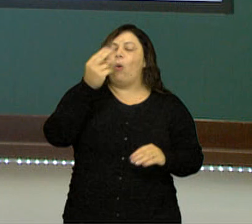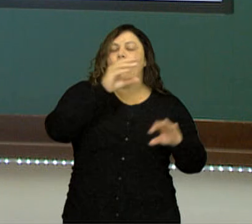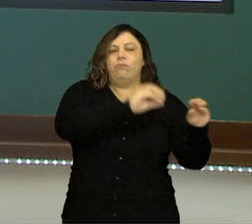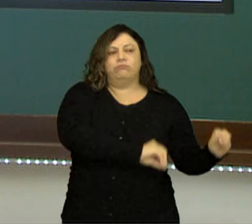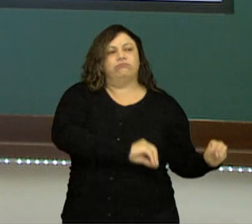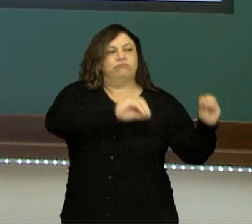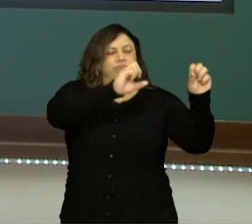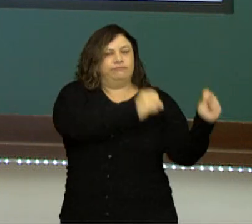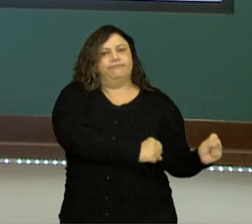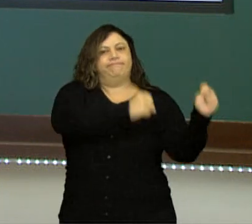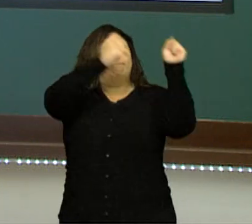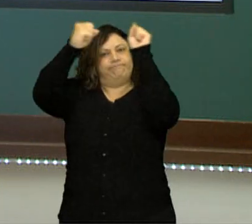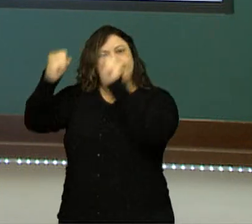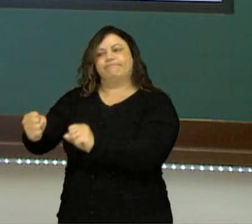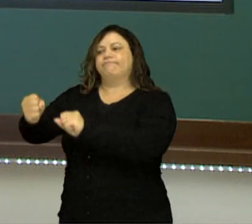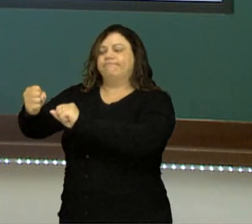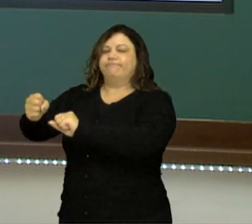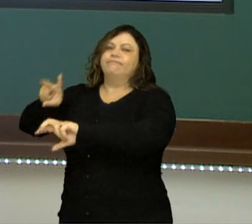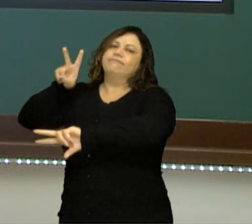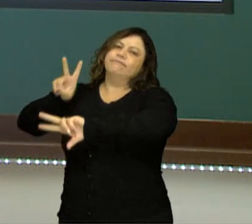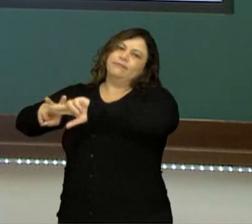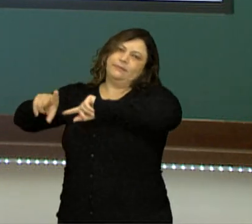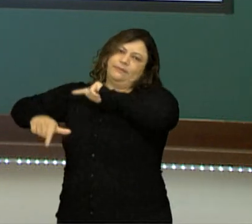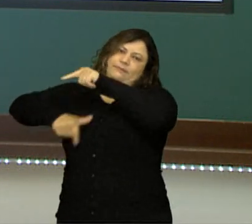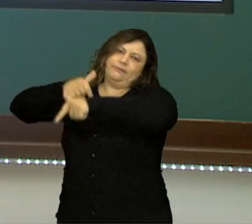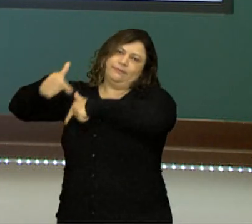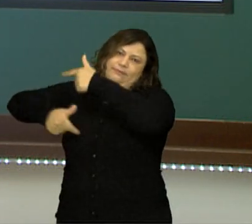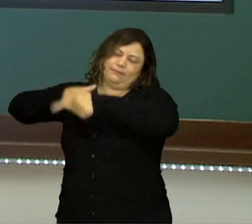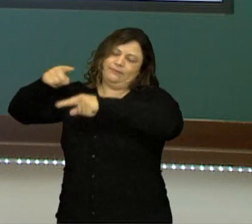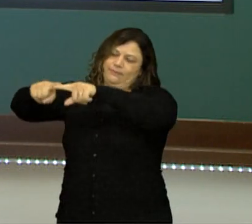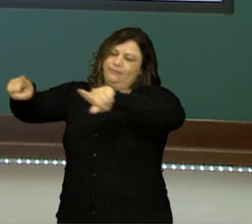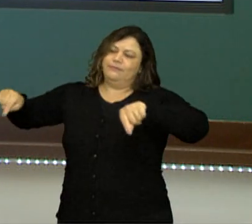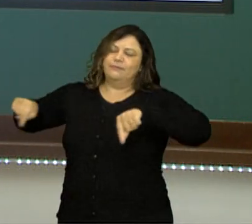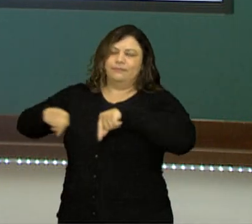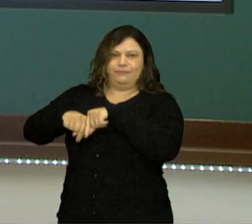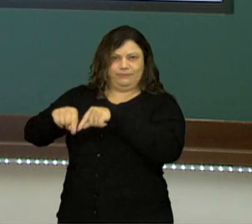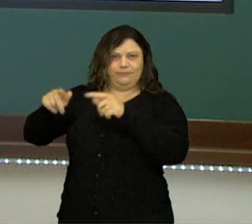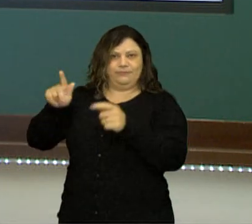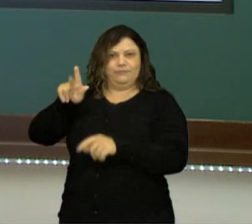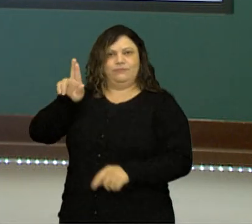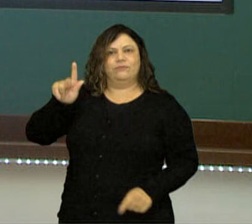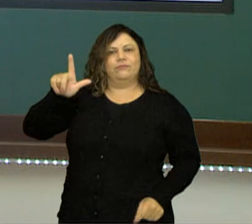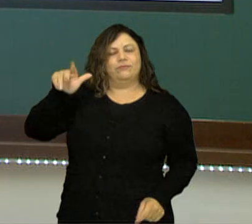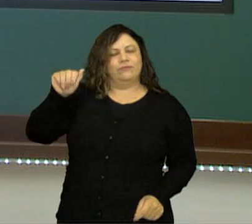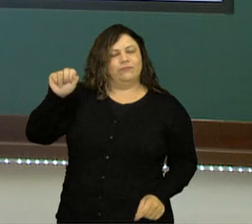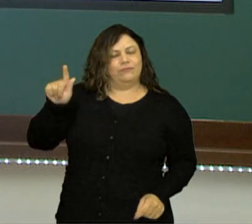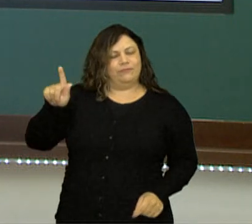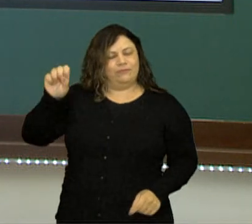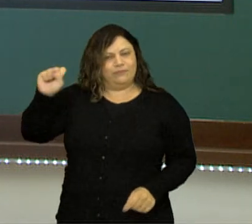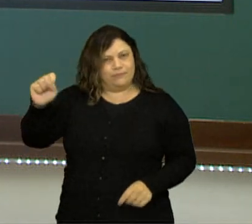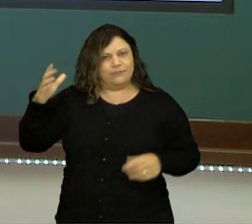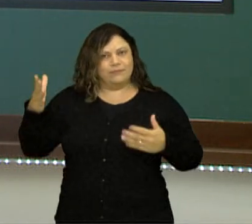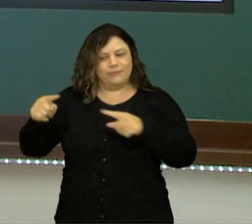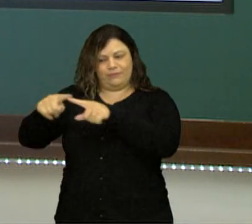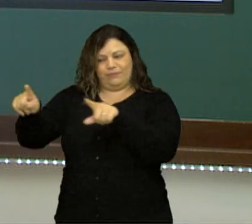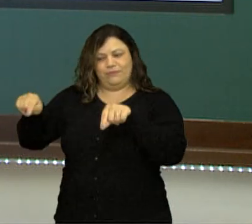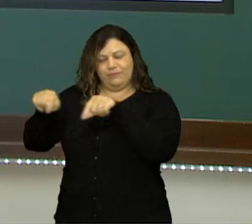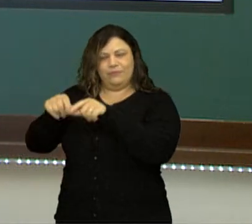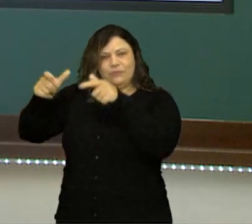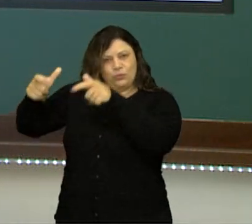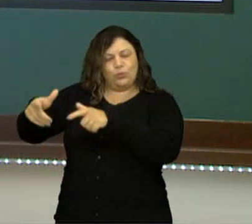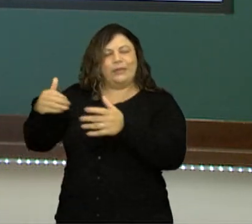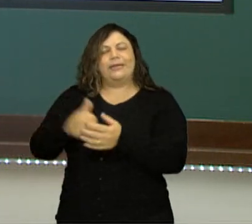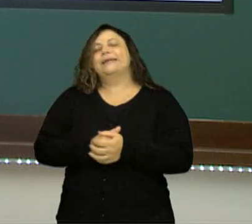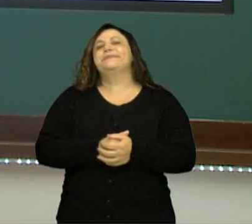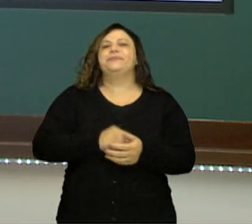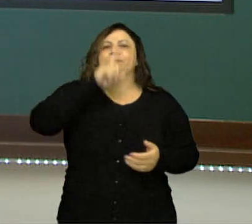campos de trabalhos forçados, os chamados gulags. Continuando a falar sobre essa ditadura do Stalin,